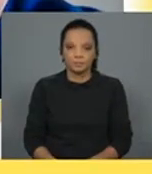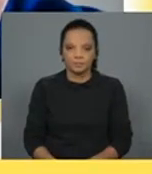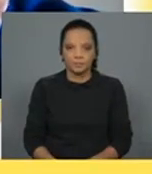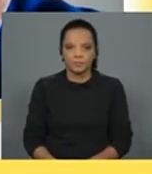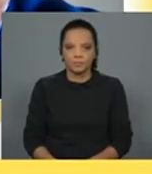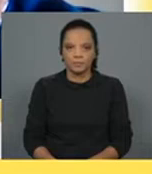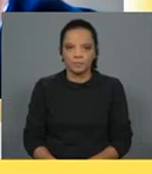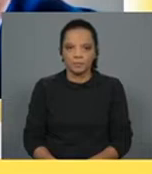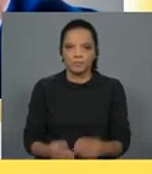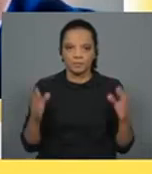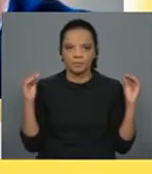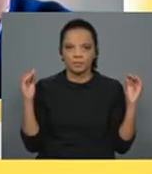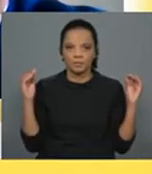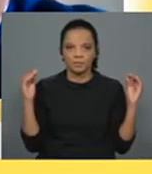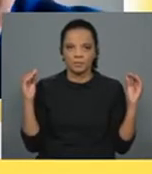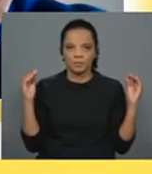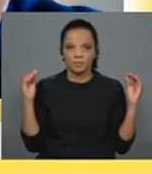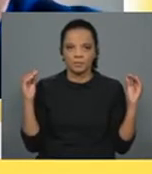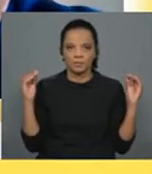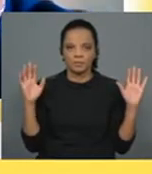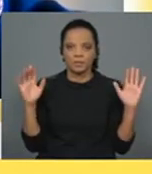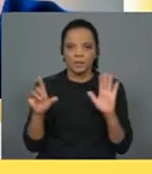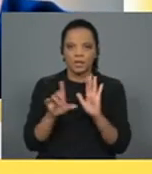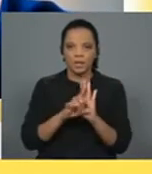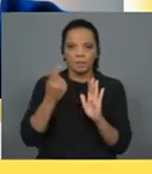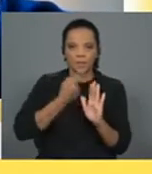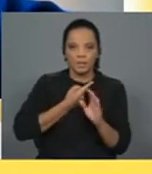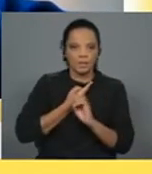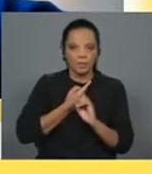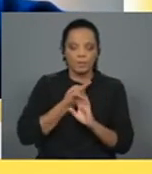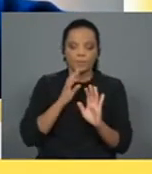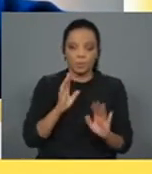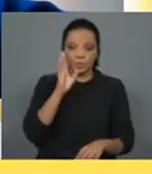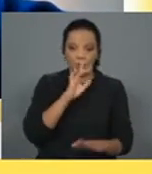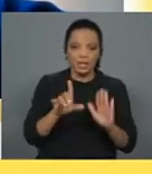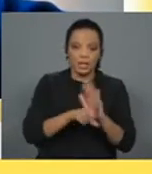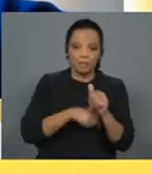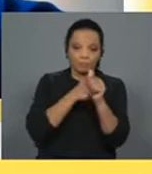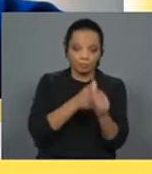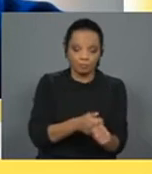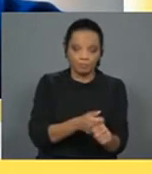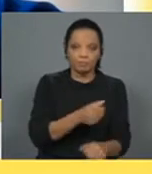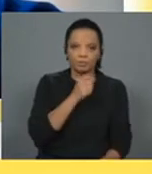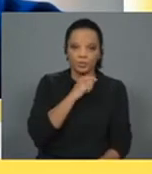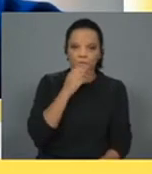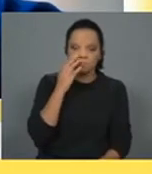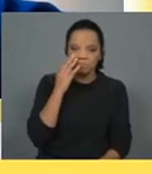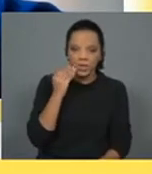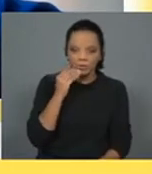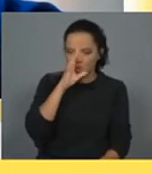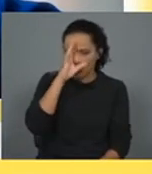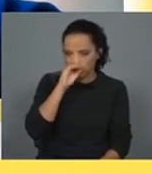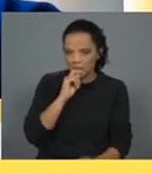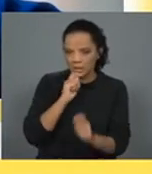se aplicarmos mas não a legislação, temos uma fiscalização que nos obriga a fazer bem feito. Por isso, se aplicarmos a legislação, talvez, eu julgo, não sei até se